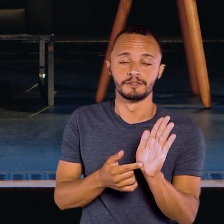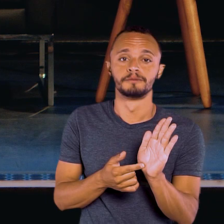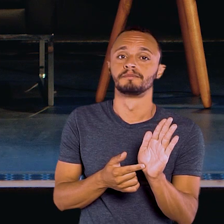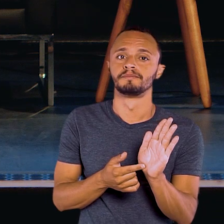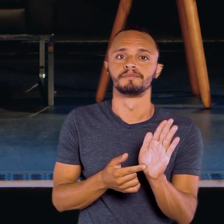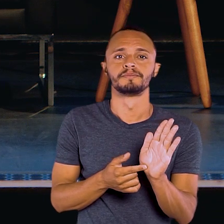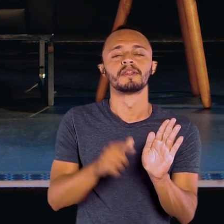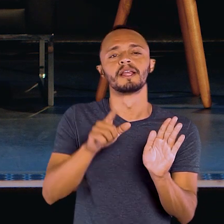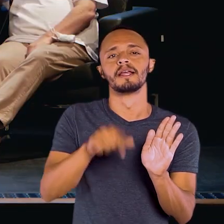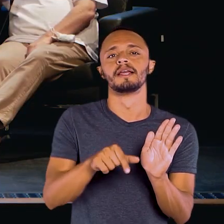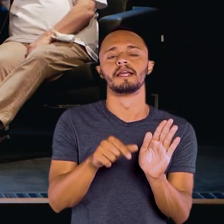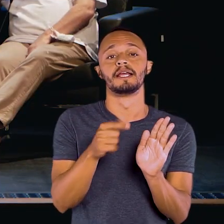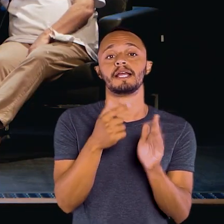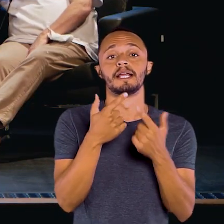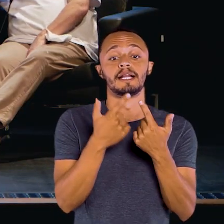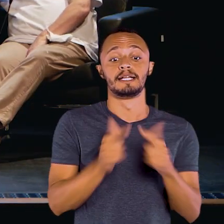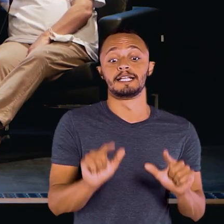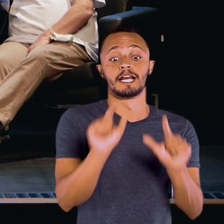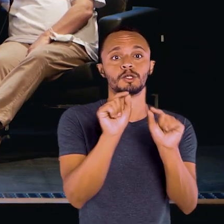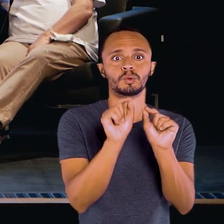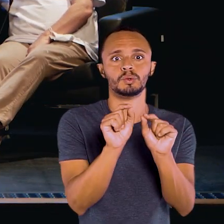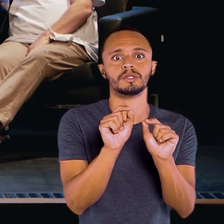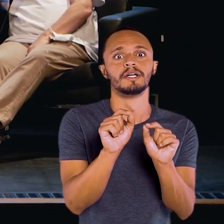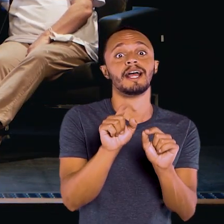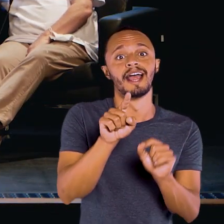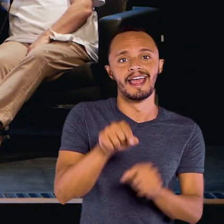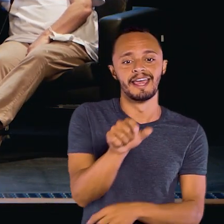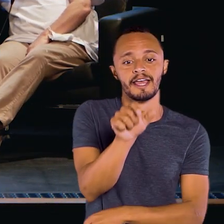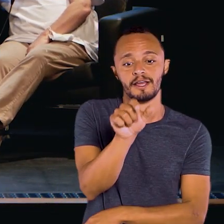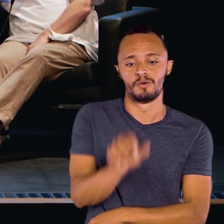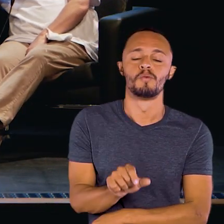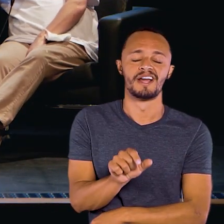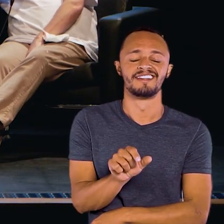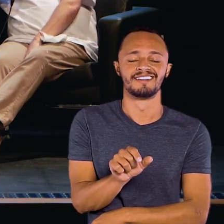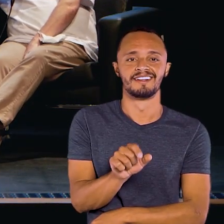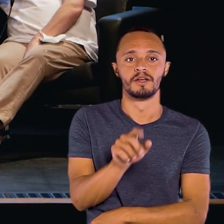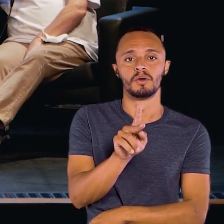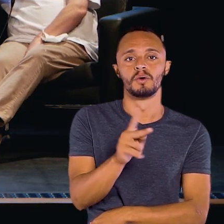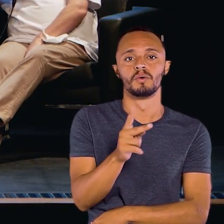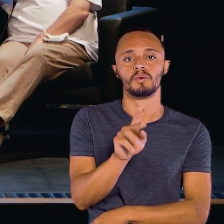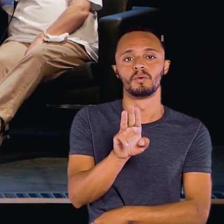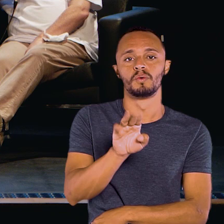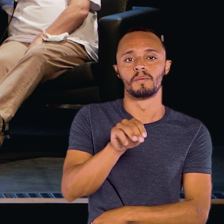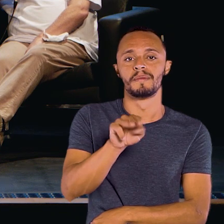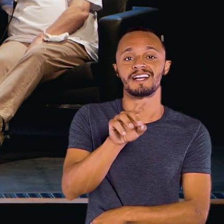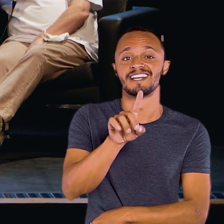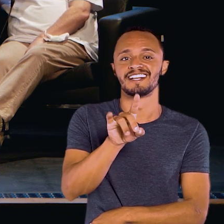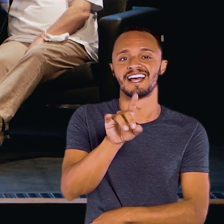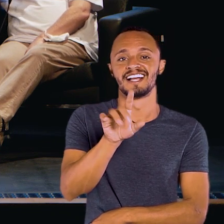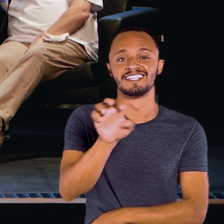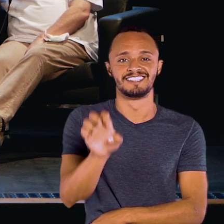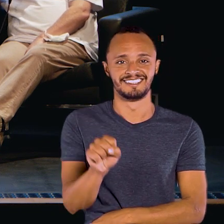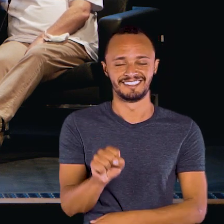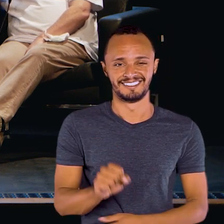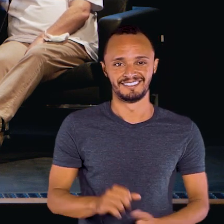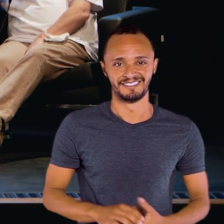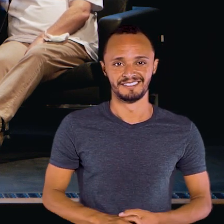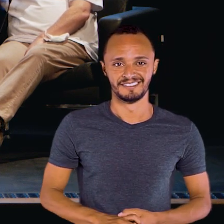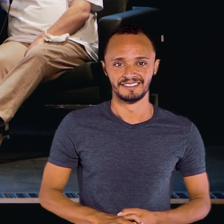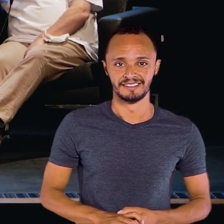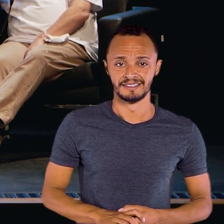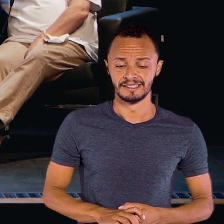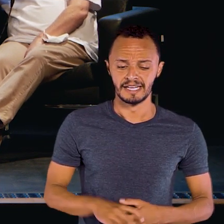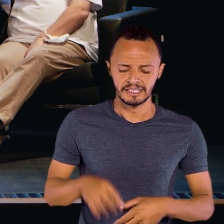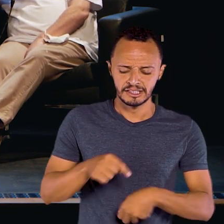humanidades. Nossa, gente, agora que eu vi que já são 9h, está passando aqui. Nós temos que encerrar. Mas a gente começou tarde também, né?